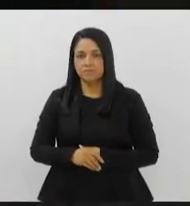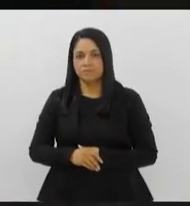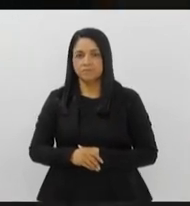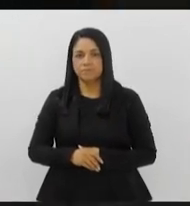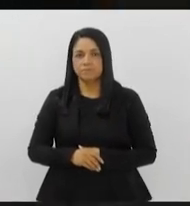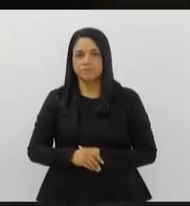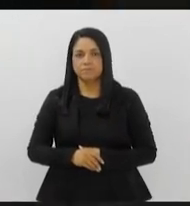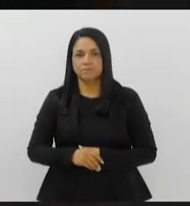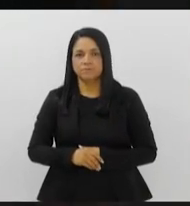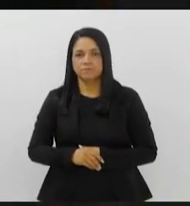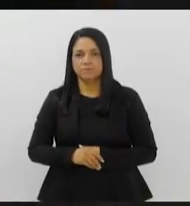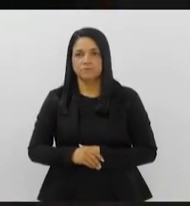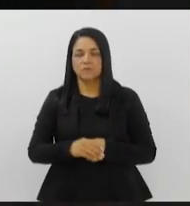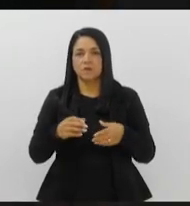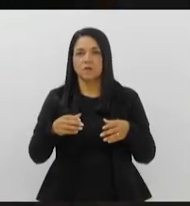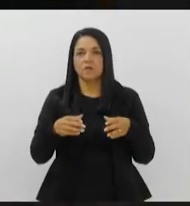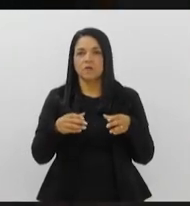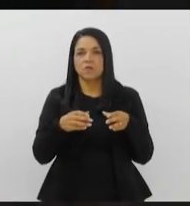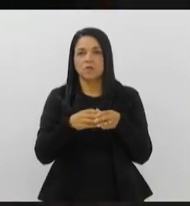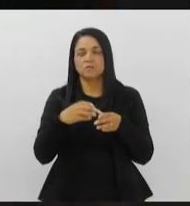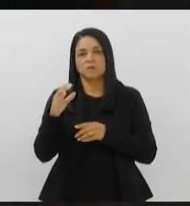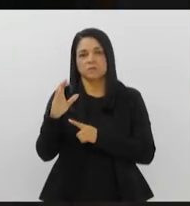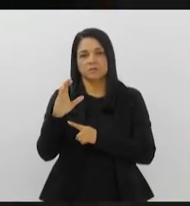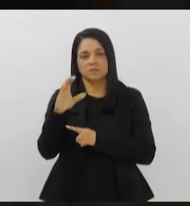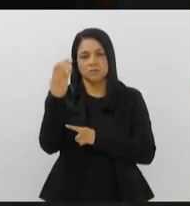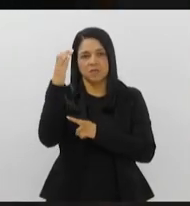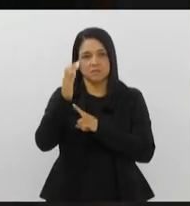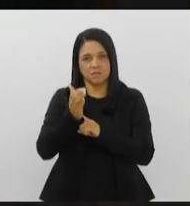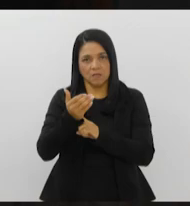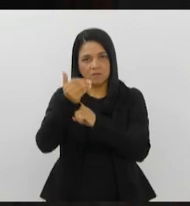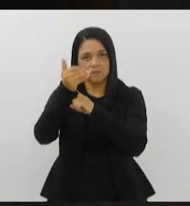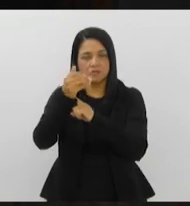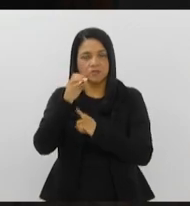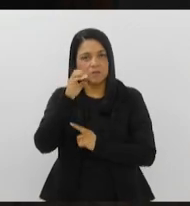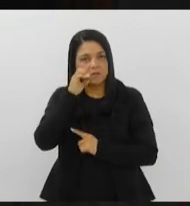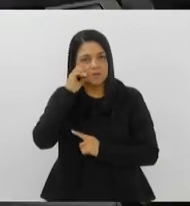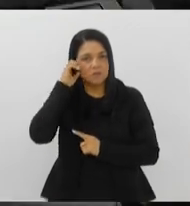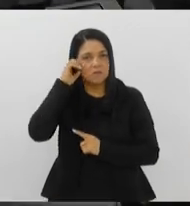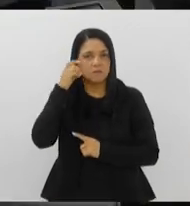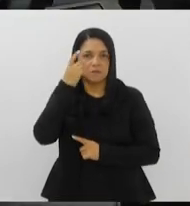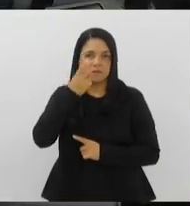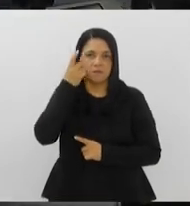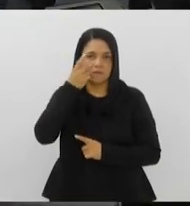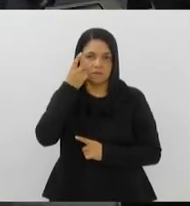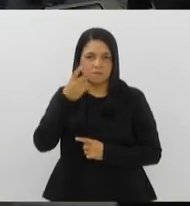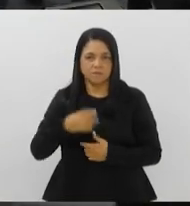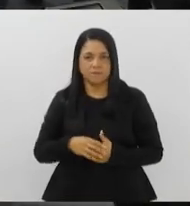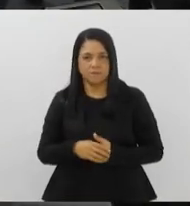Pela Comissão de Ciência e Tecnologia, deputada Élica Takimoto.